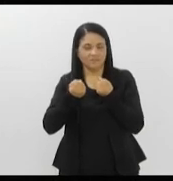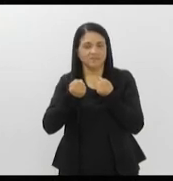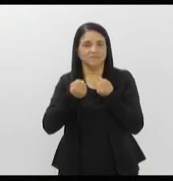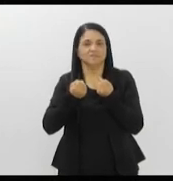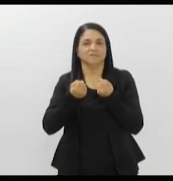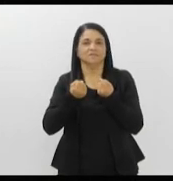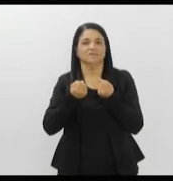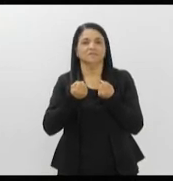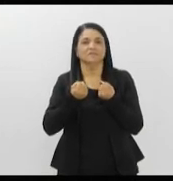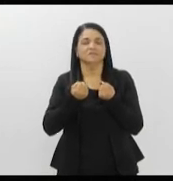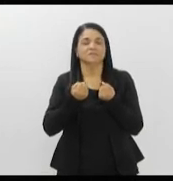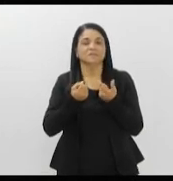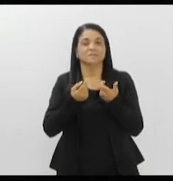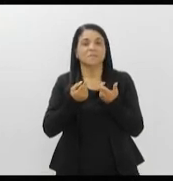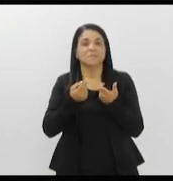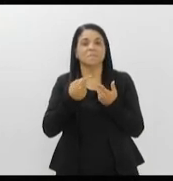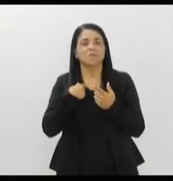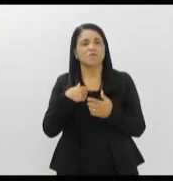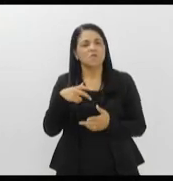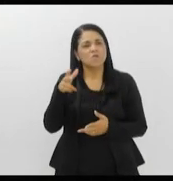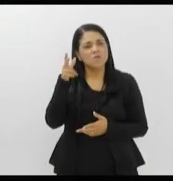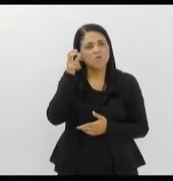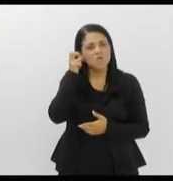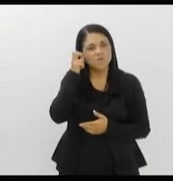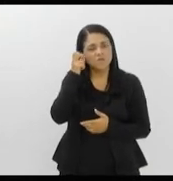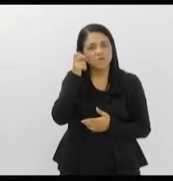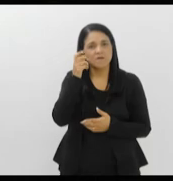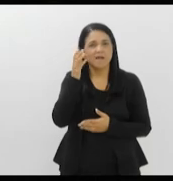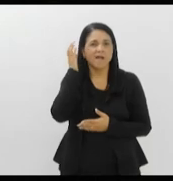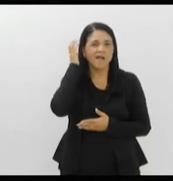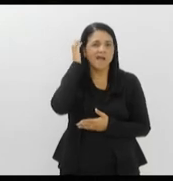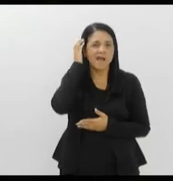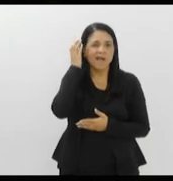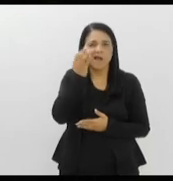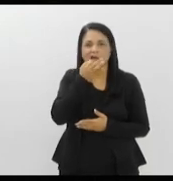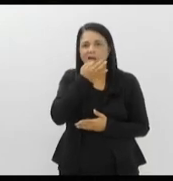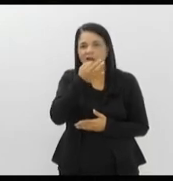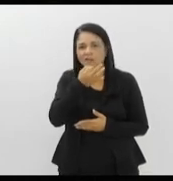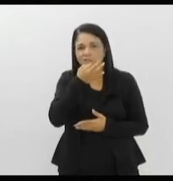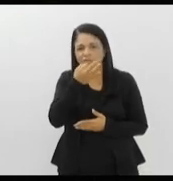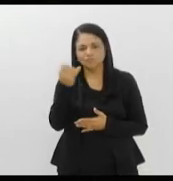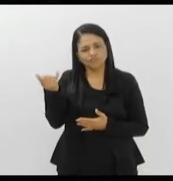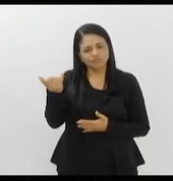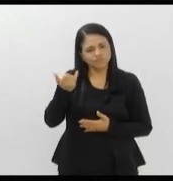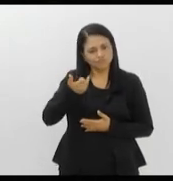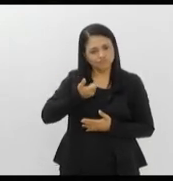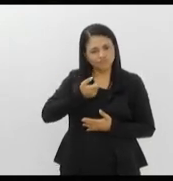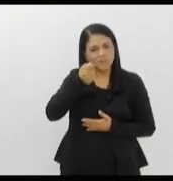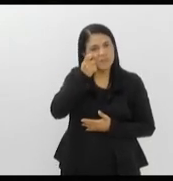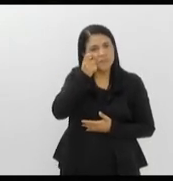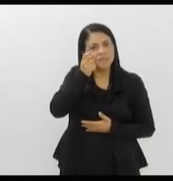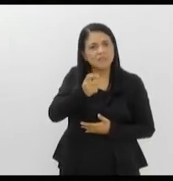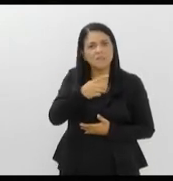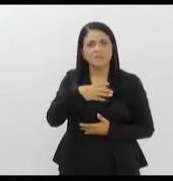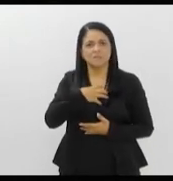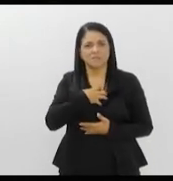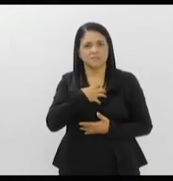Alerj, ouvi em uma rádio uma notícia que eu achei muito interessante,